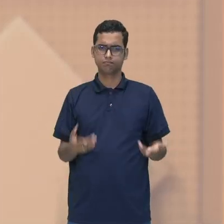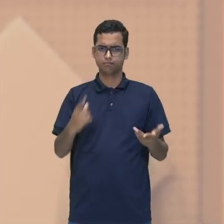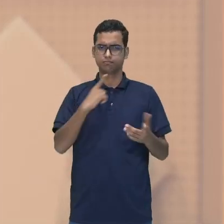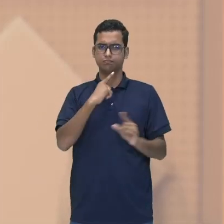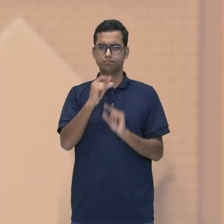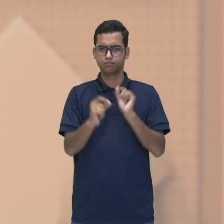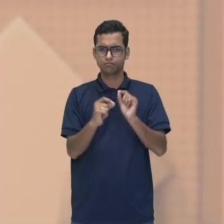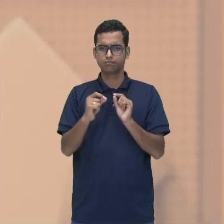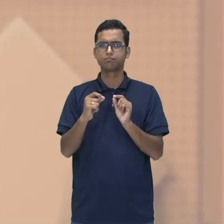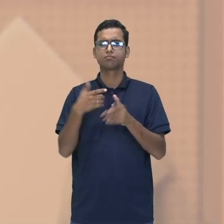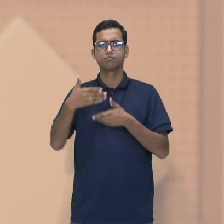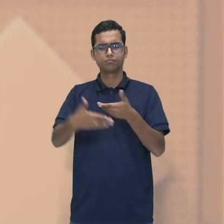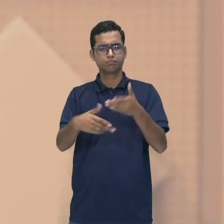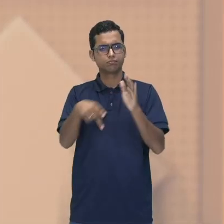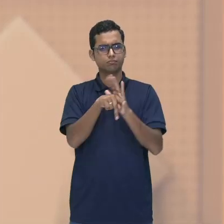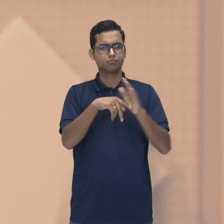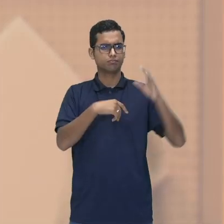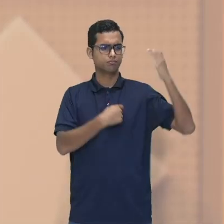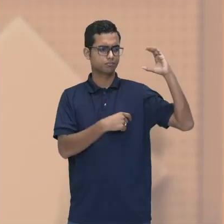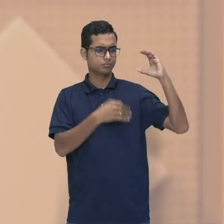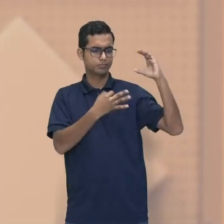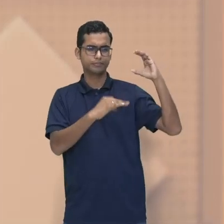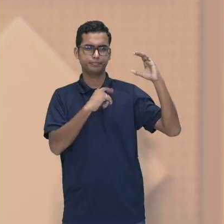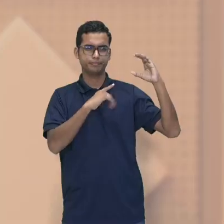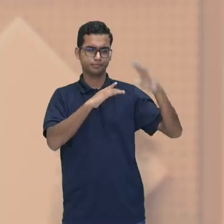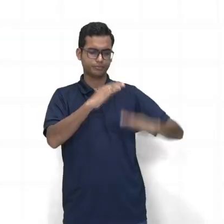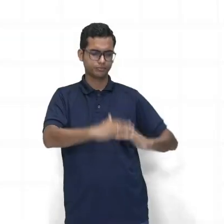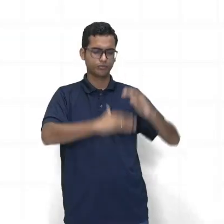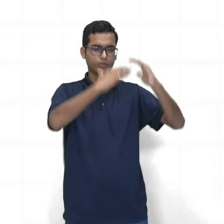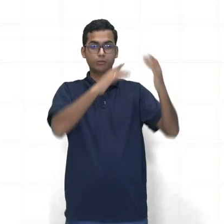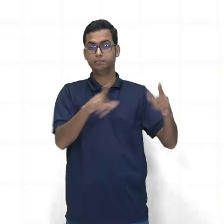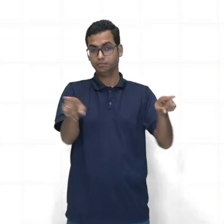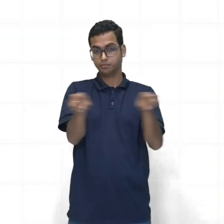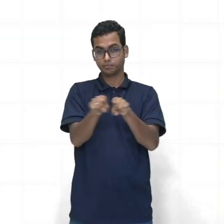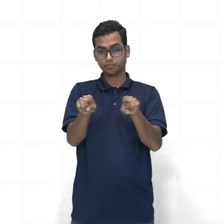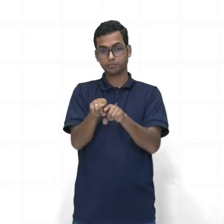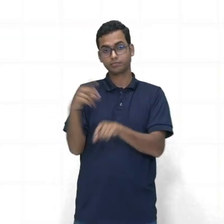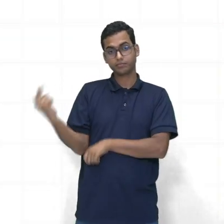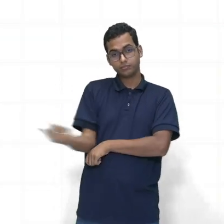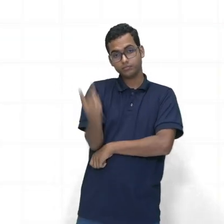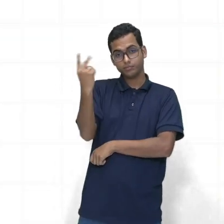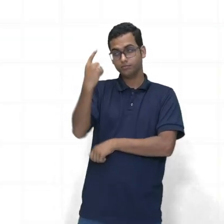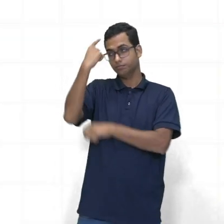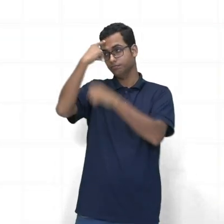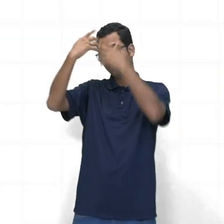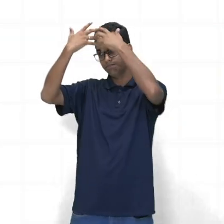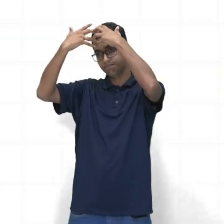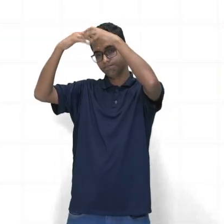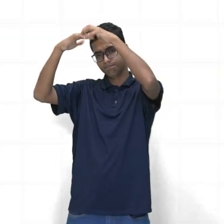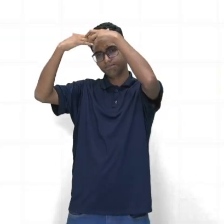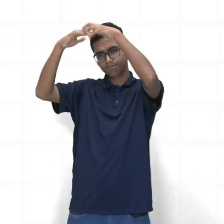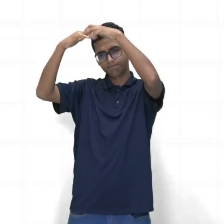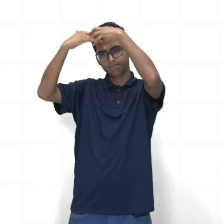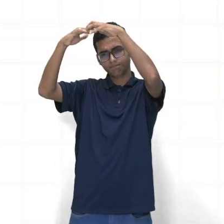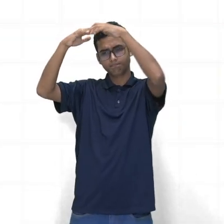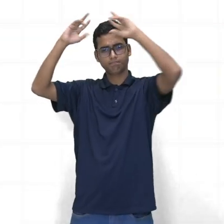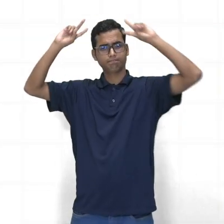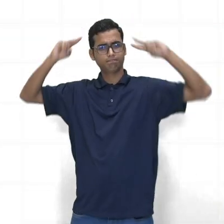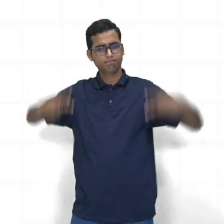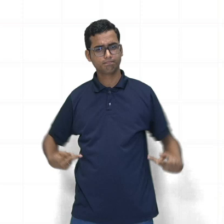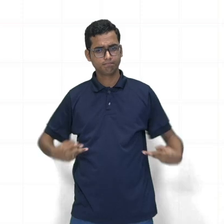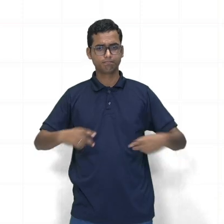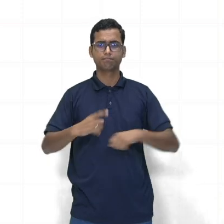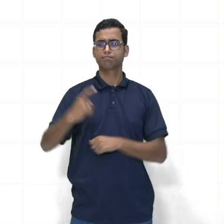a construção da ciência, ok? Temos também a valorização da racionalidade humana, o ser humano dotado